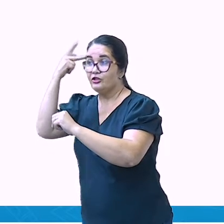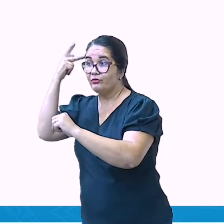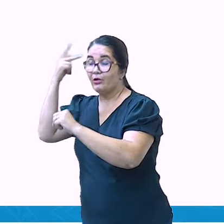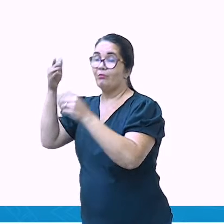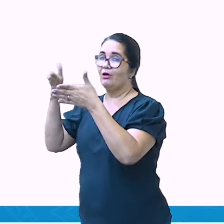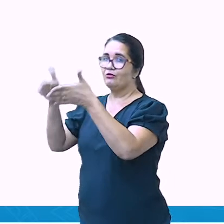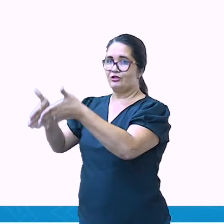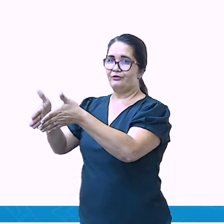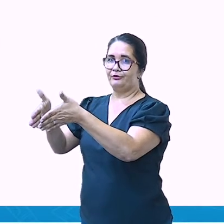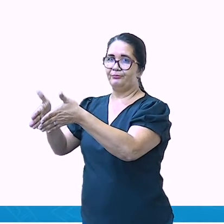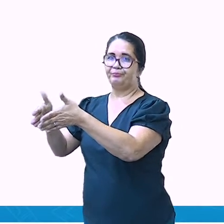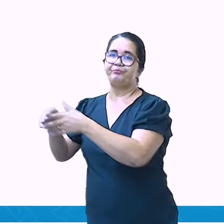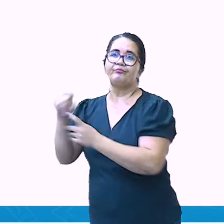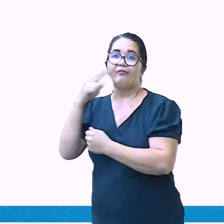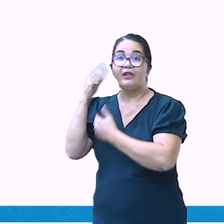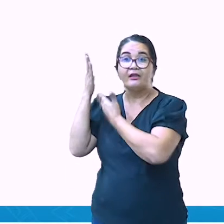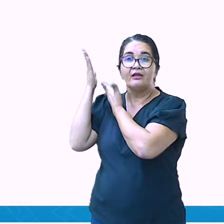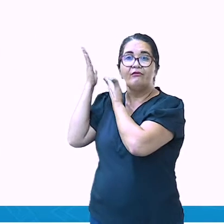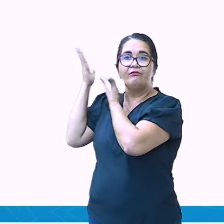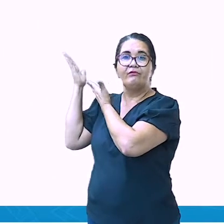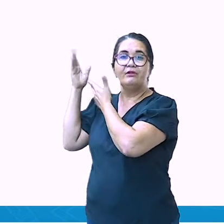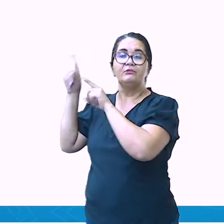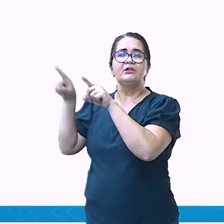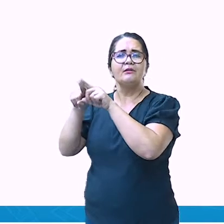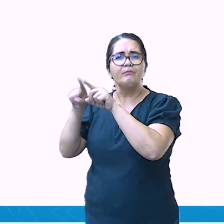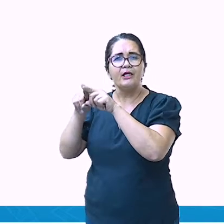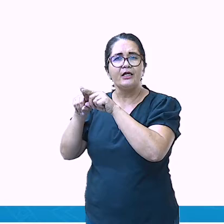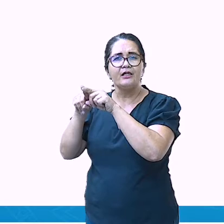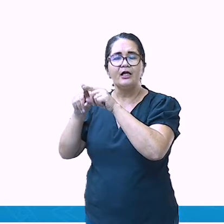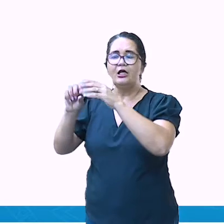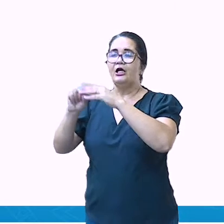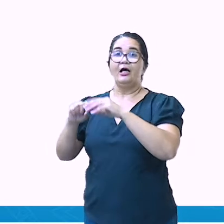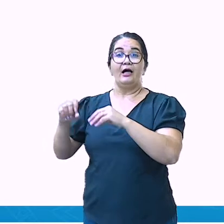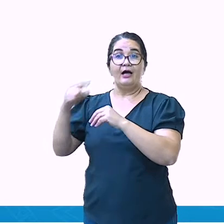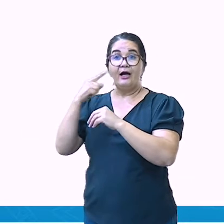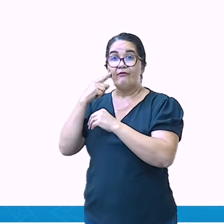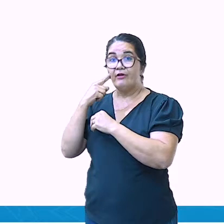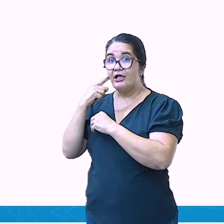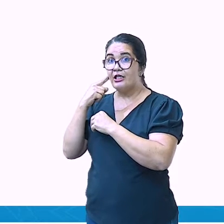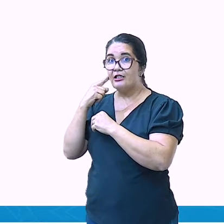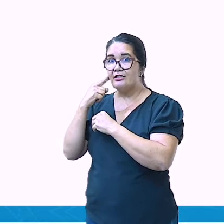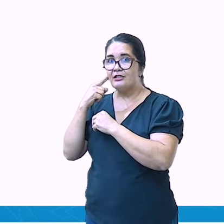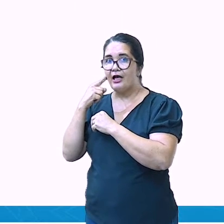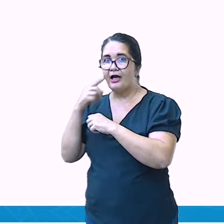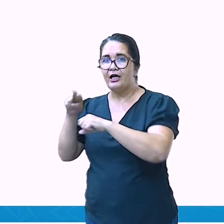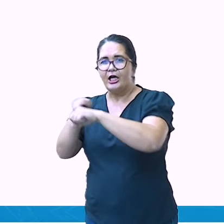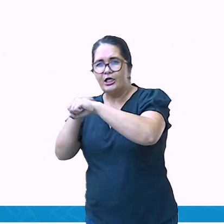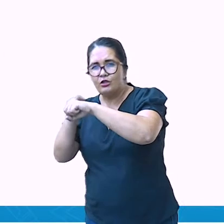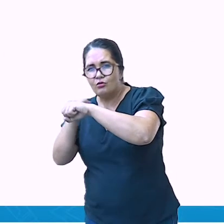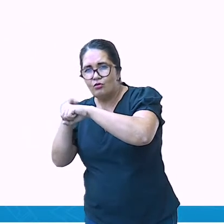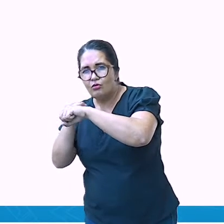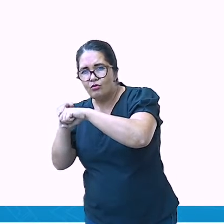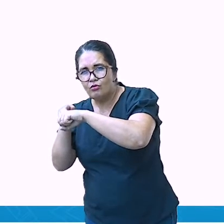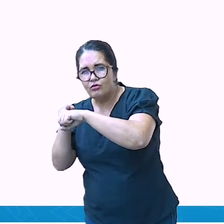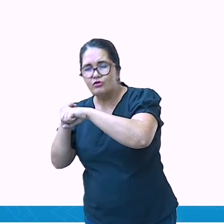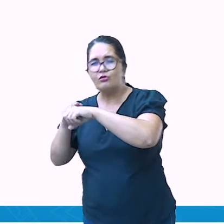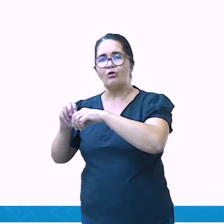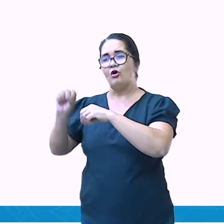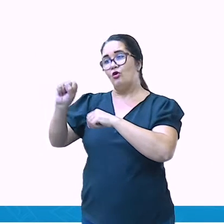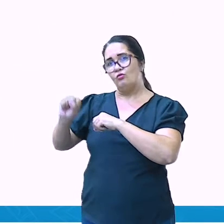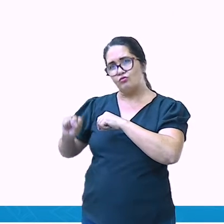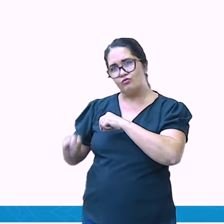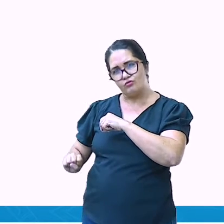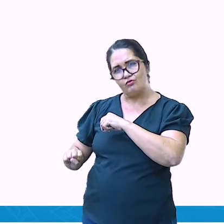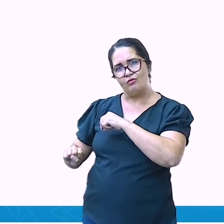Também temos aqui a parte do sul, contendo Paraná, Santa Catarina,